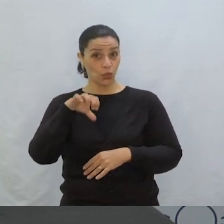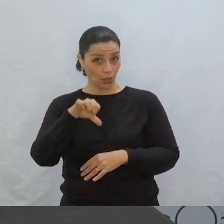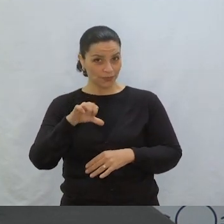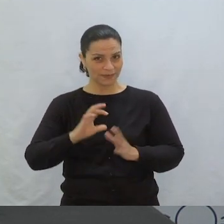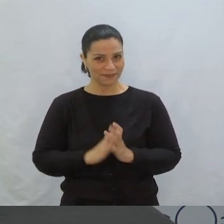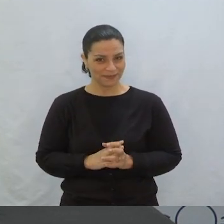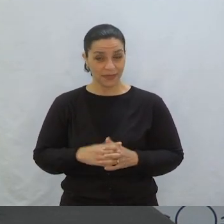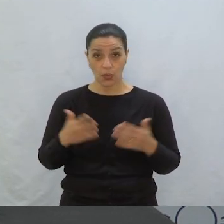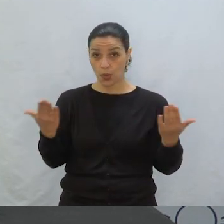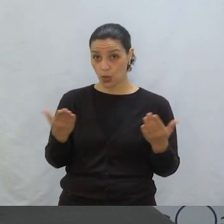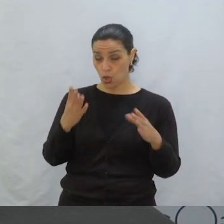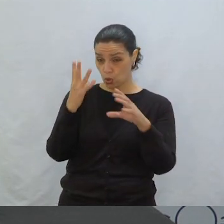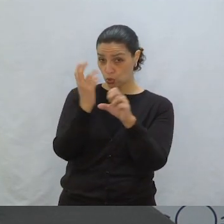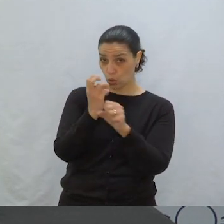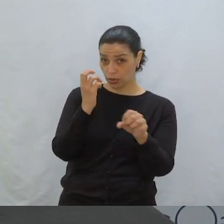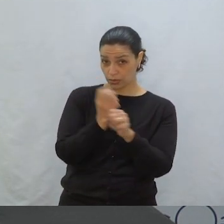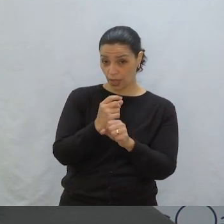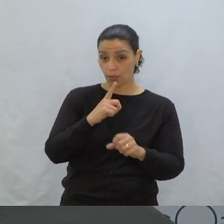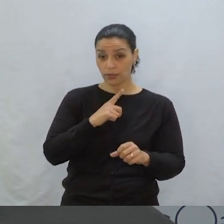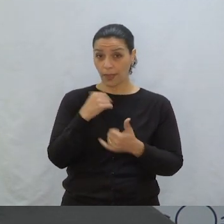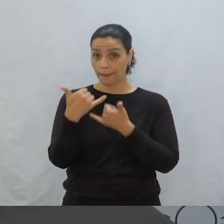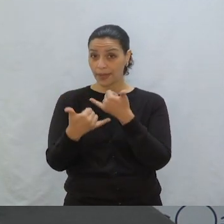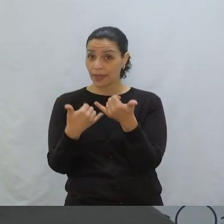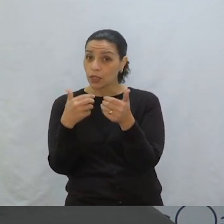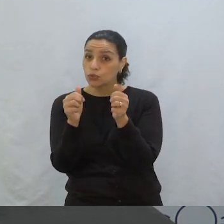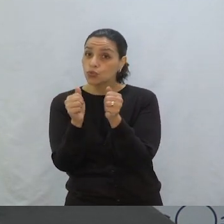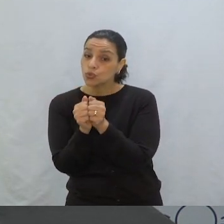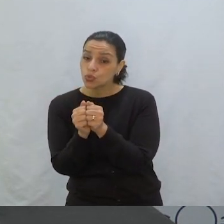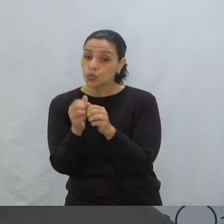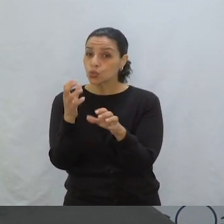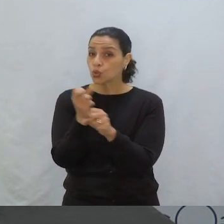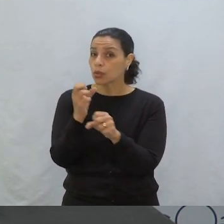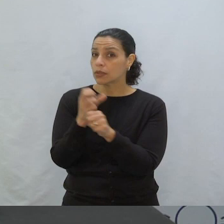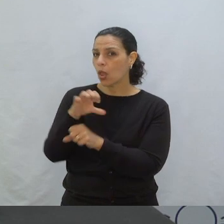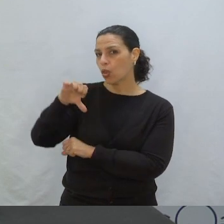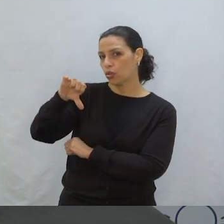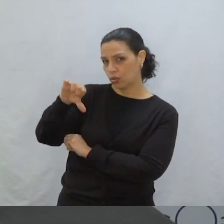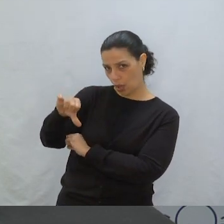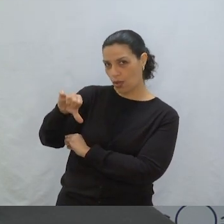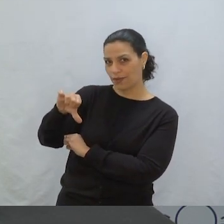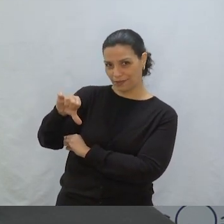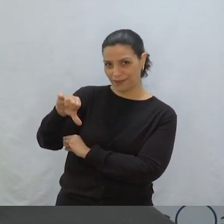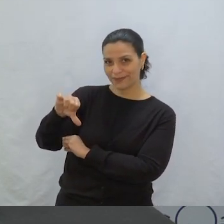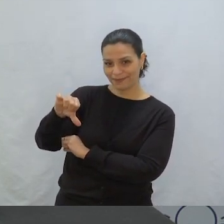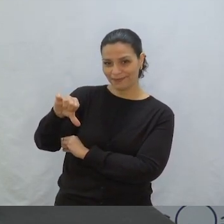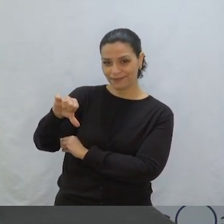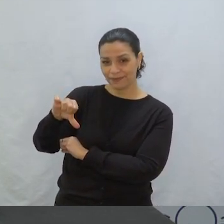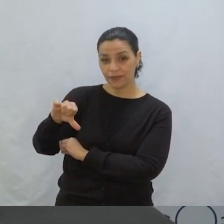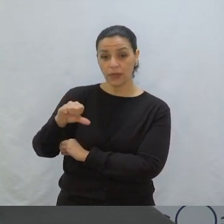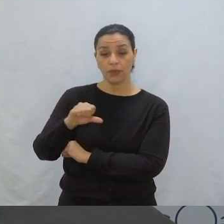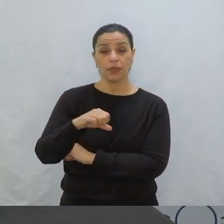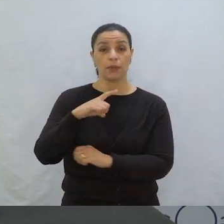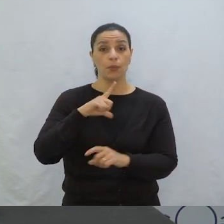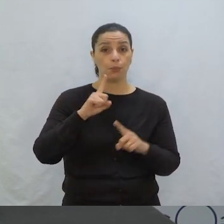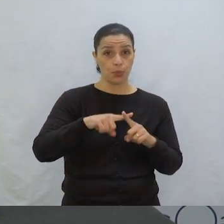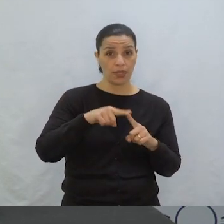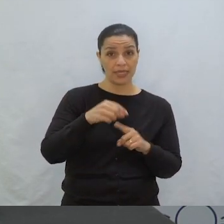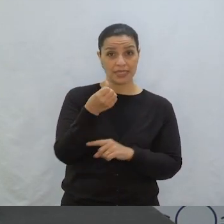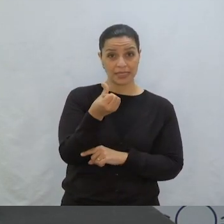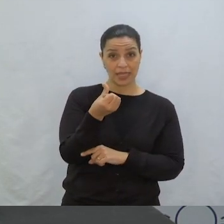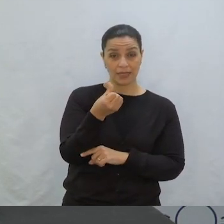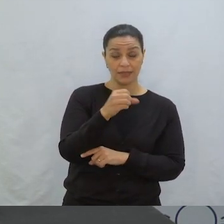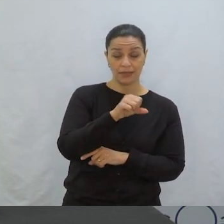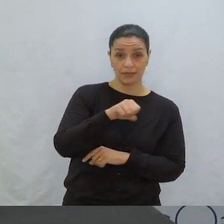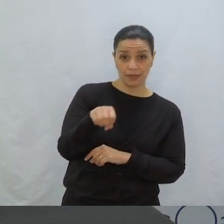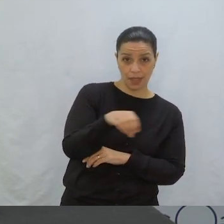1, 2, 3, 4, 5, 6, 7, 8, 9. Então, ao todo, eles têm 9 brinquedos,